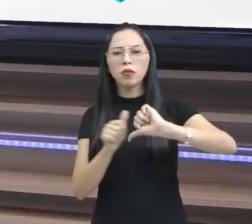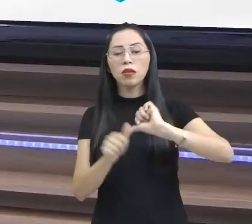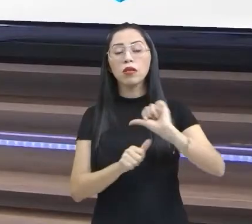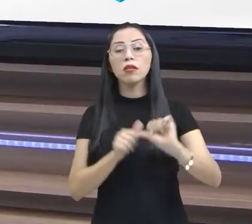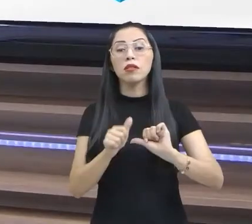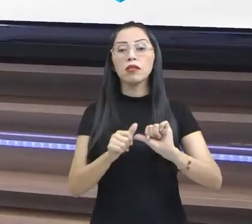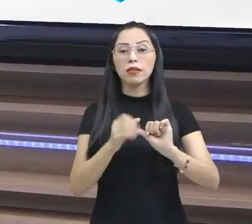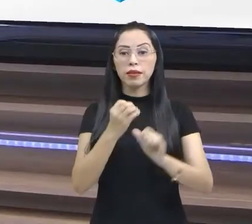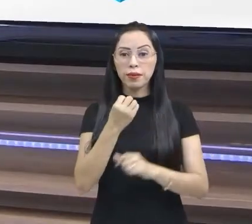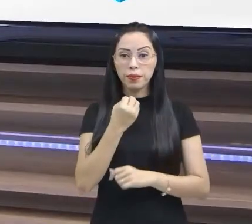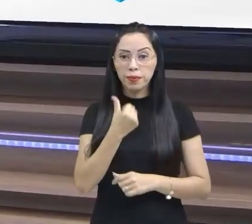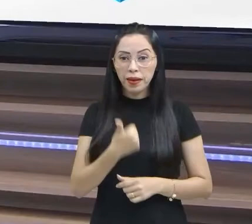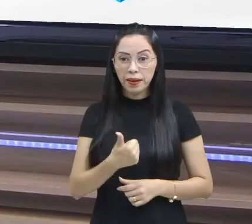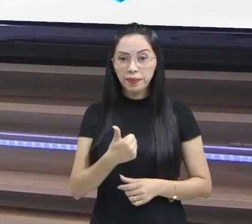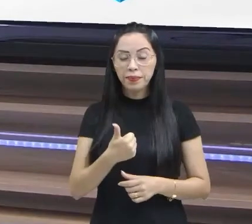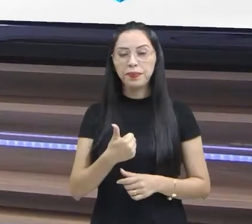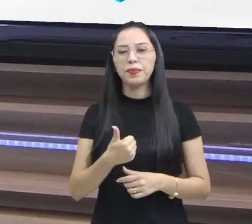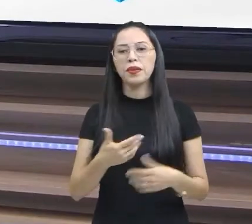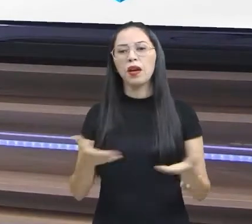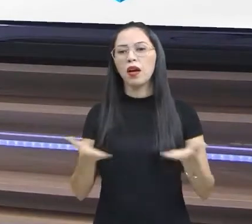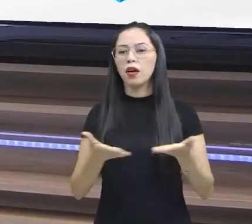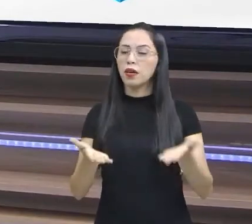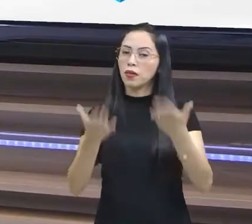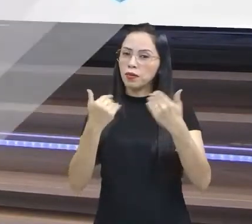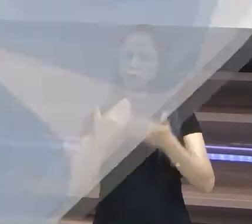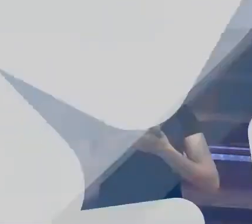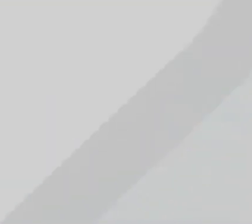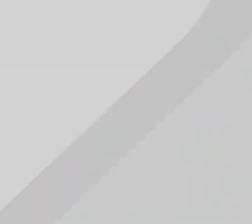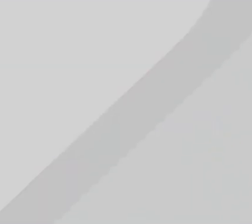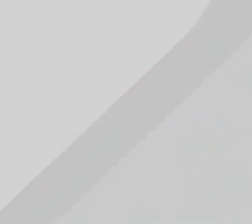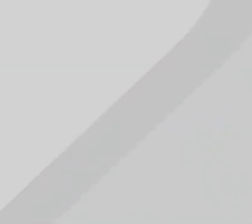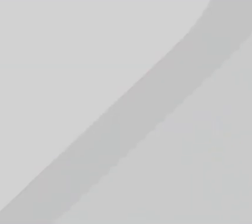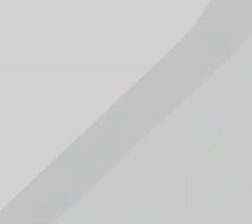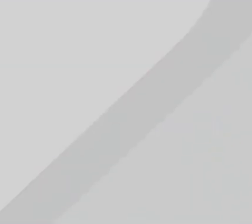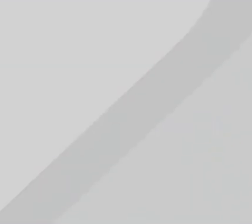Muito bem, então vamos lá que agora é hora de estudar.